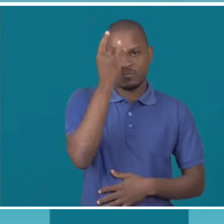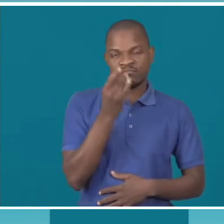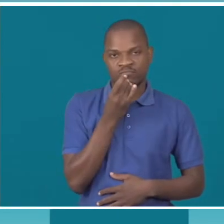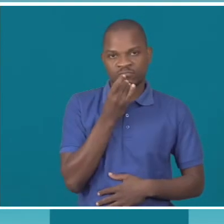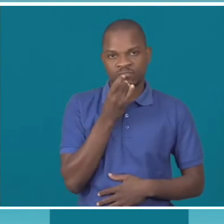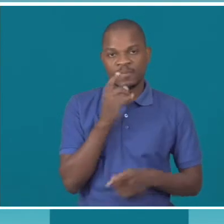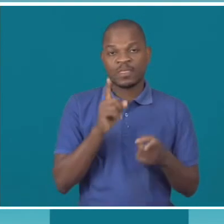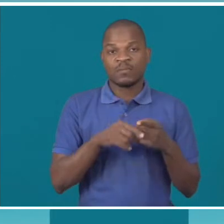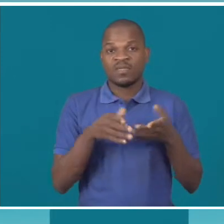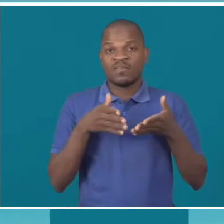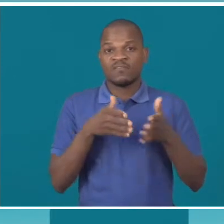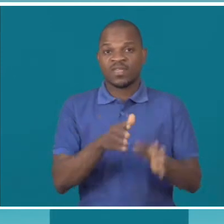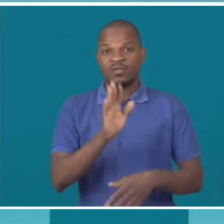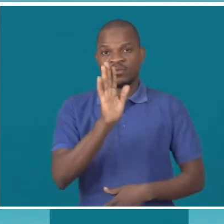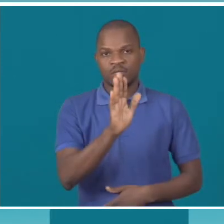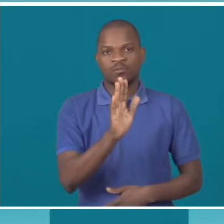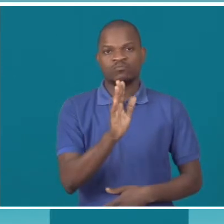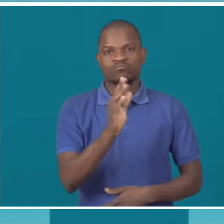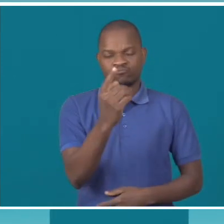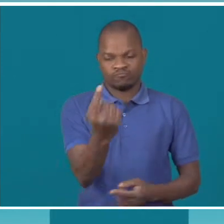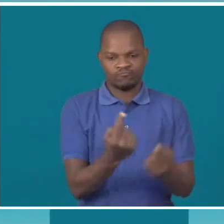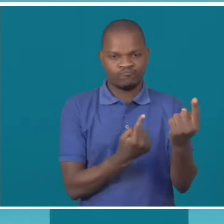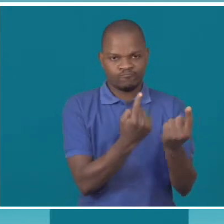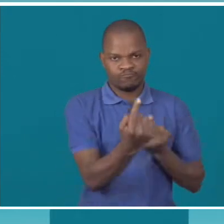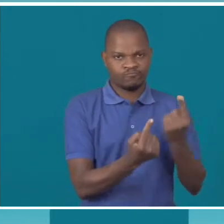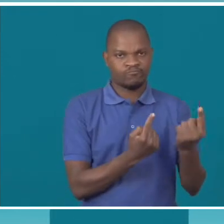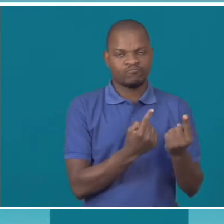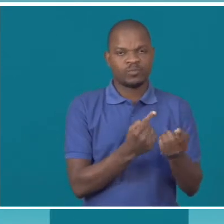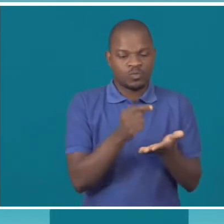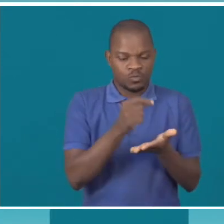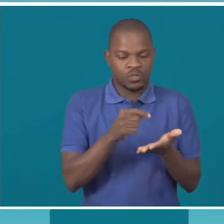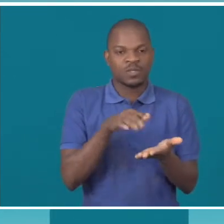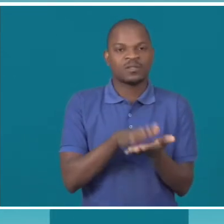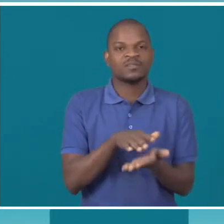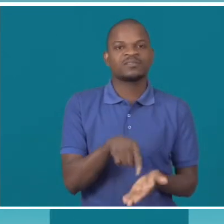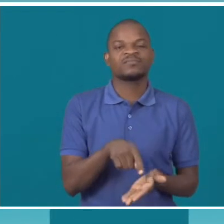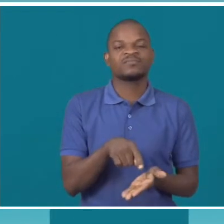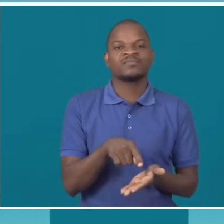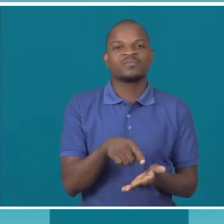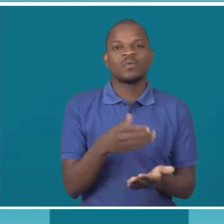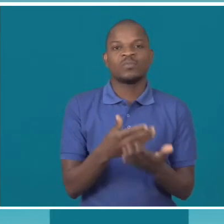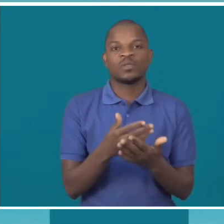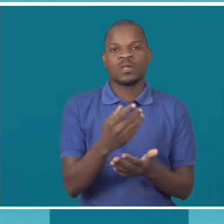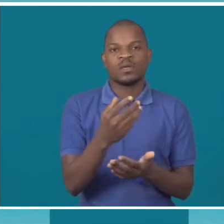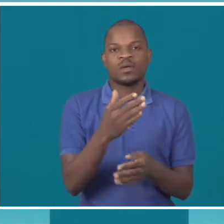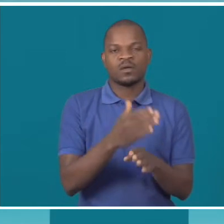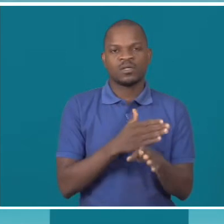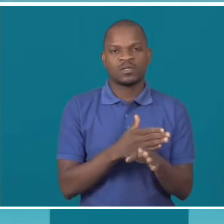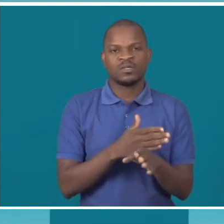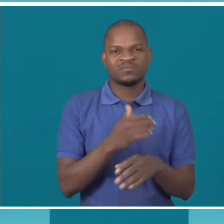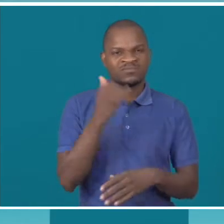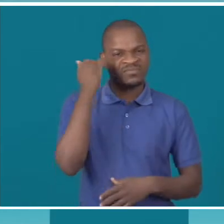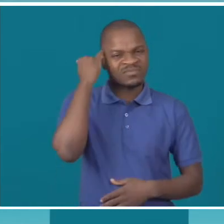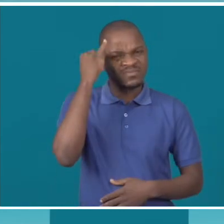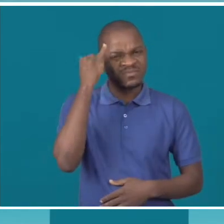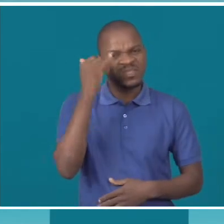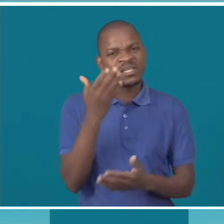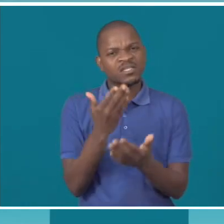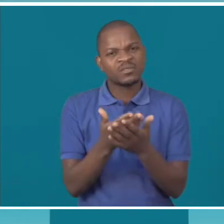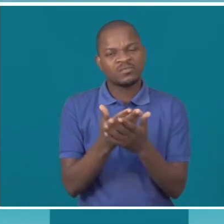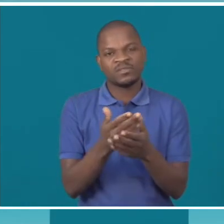E os filhos costumam vir estudar aqui. Então foi nessa altura que tiveram a ideia